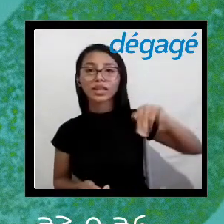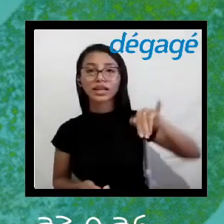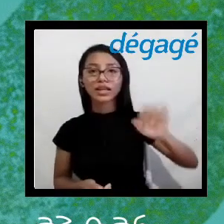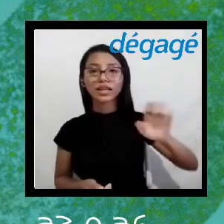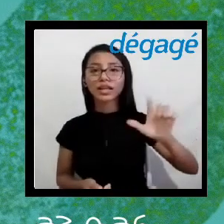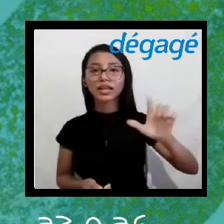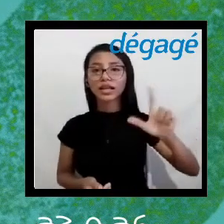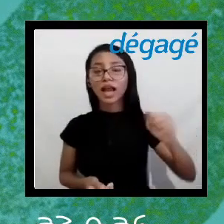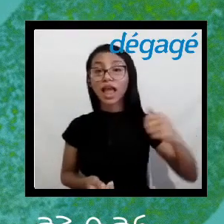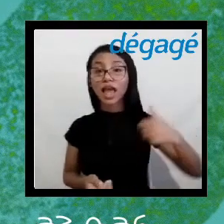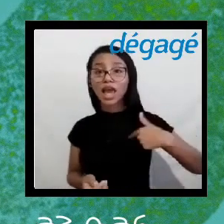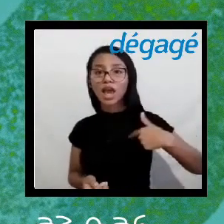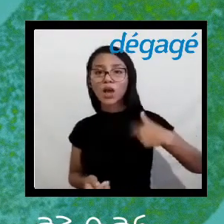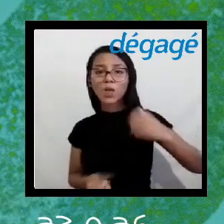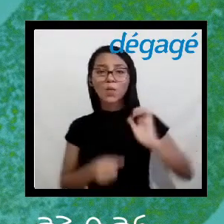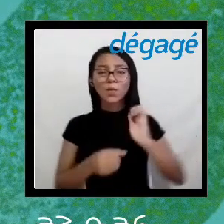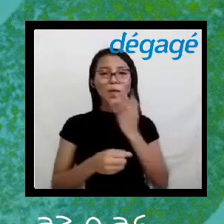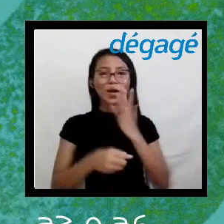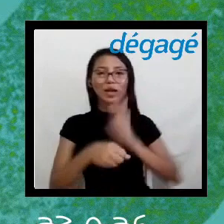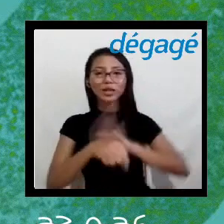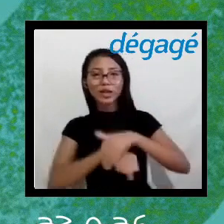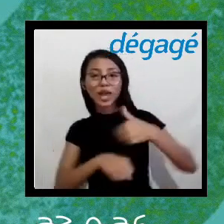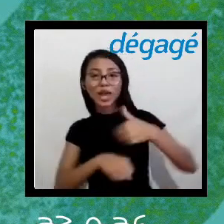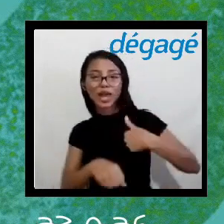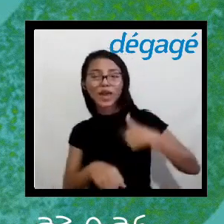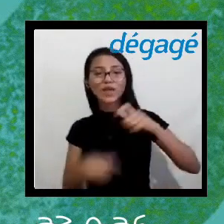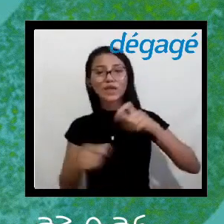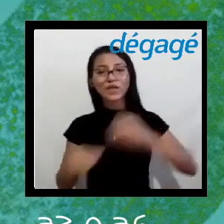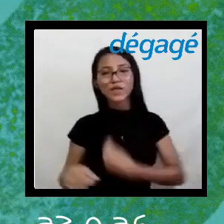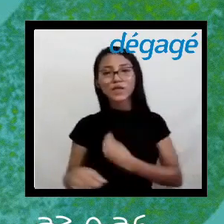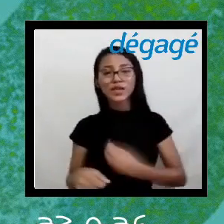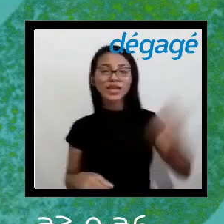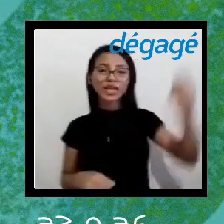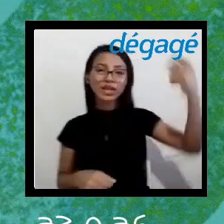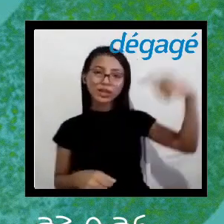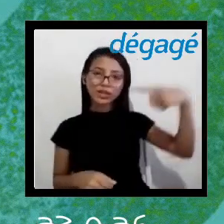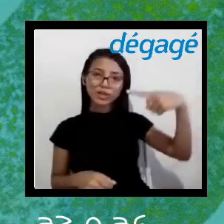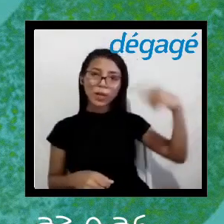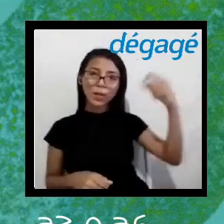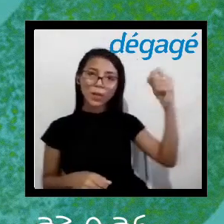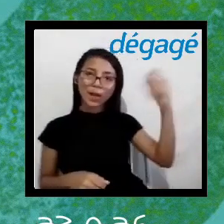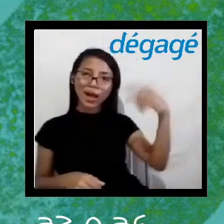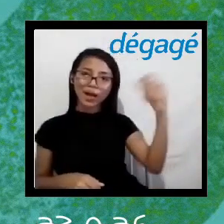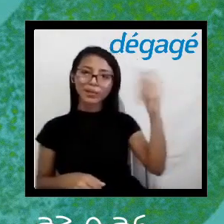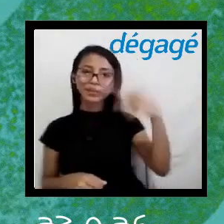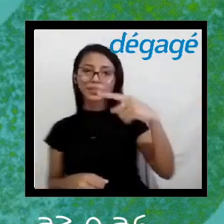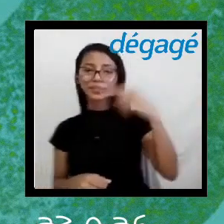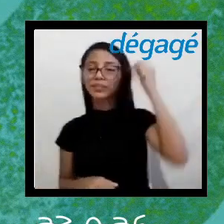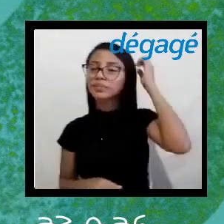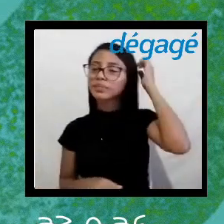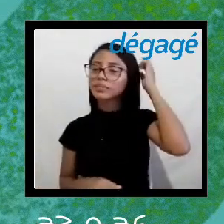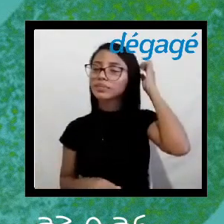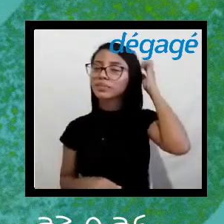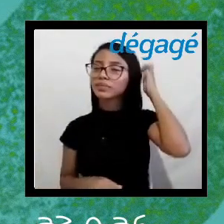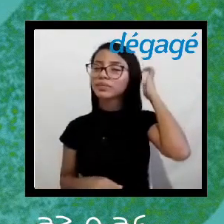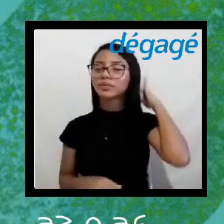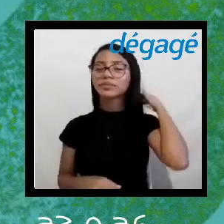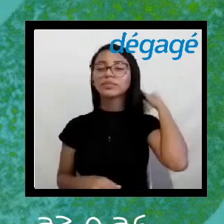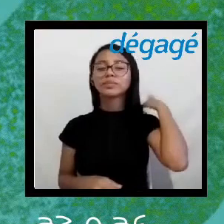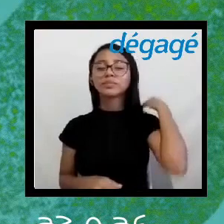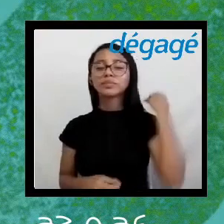Salvador, parabéns. Aí vem as perguntas. A auxiliadora Tavares diz: no teatro realizado com pessoas